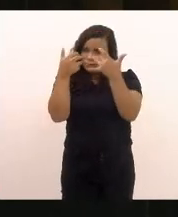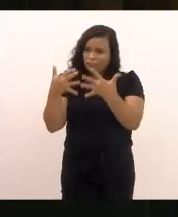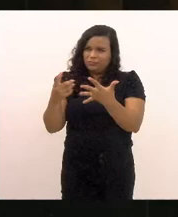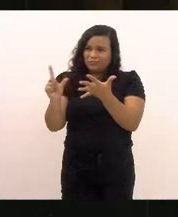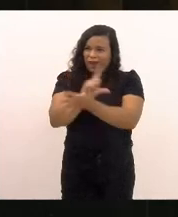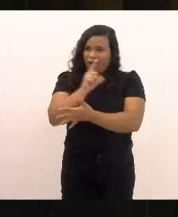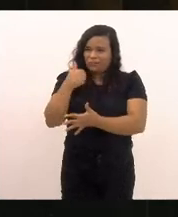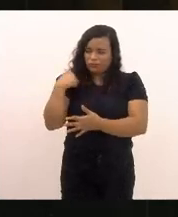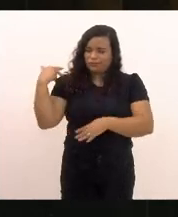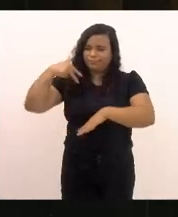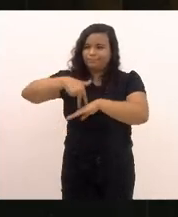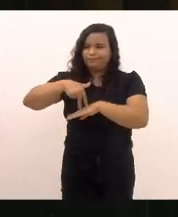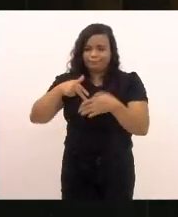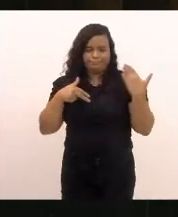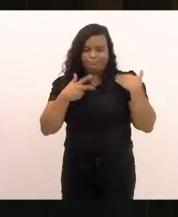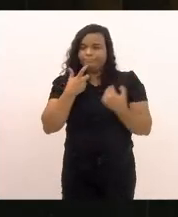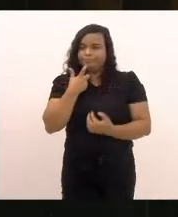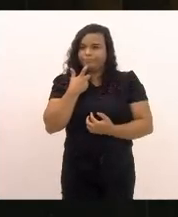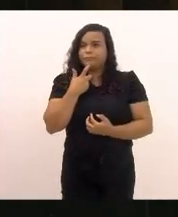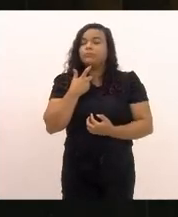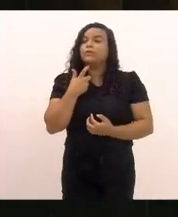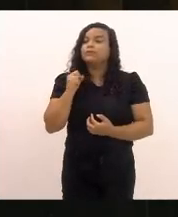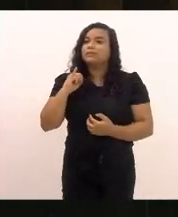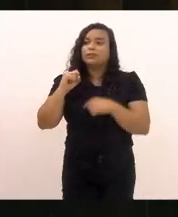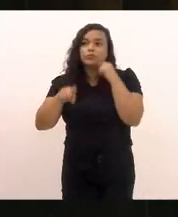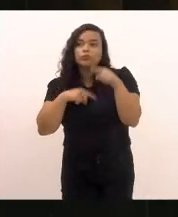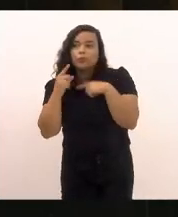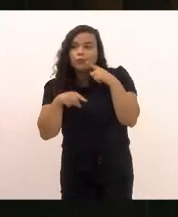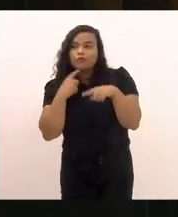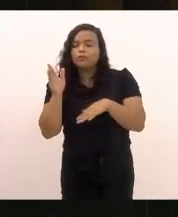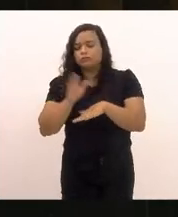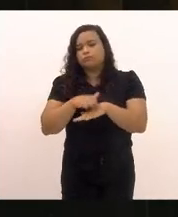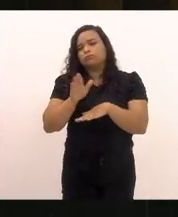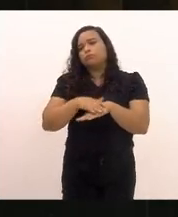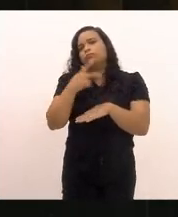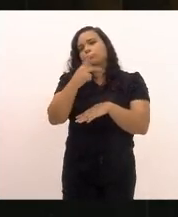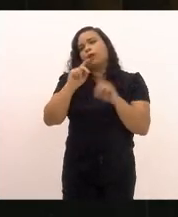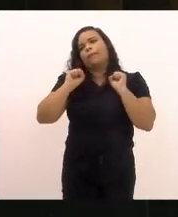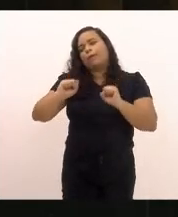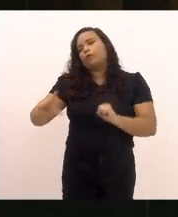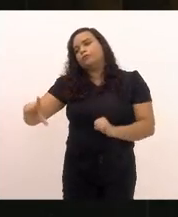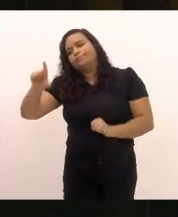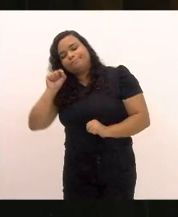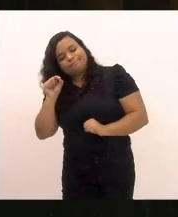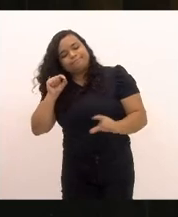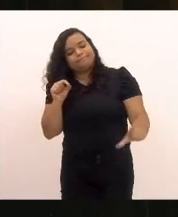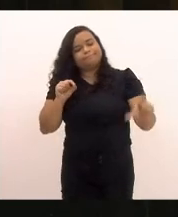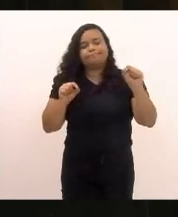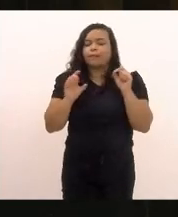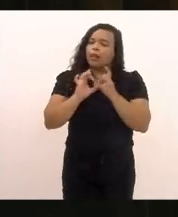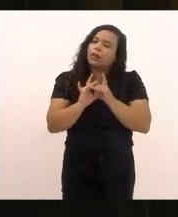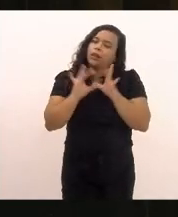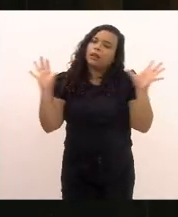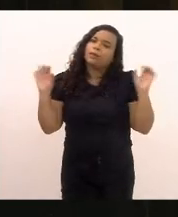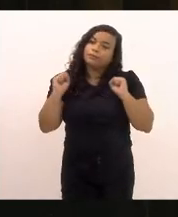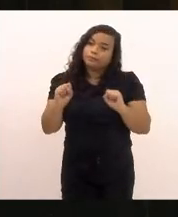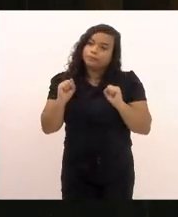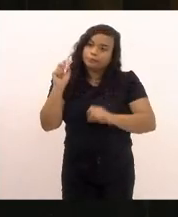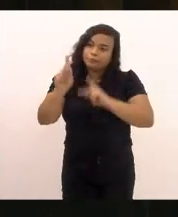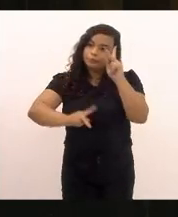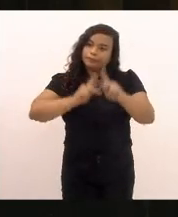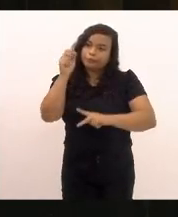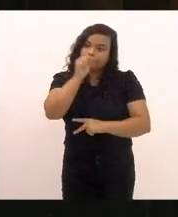dizer, na dúvida da eficácia de alguma coisa, que a gente possa garantir a liberdade da